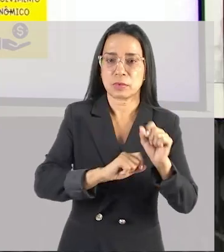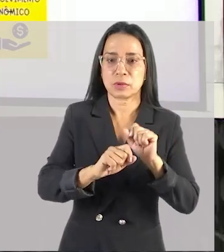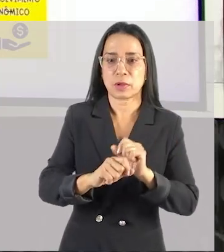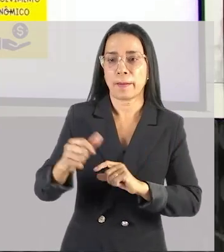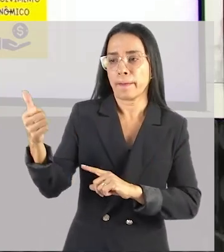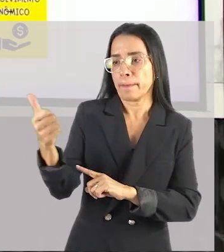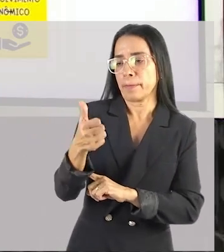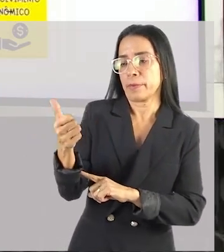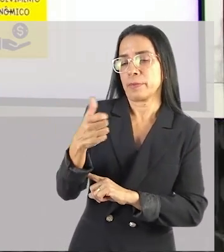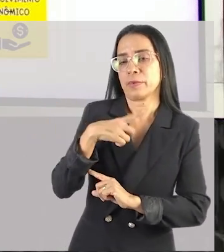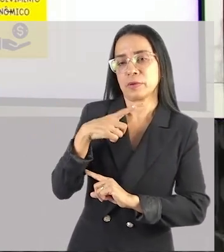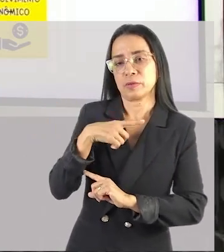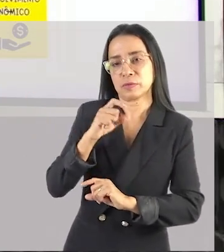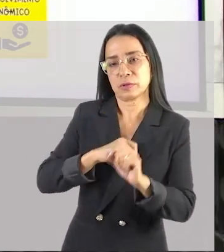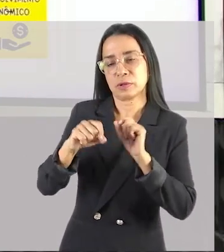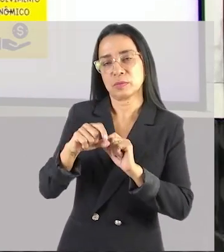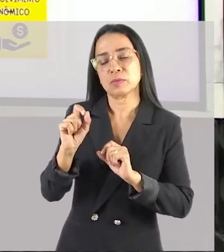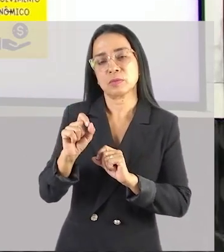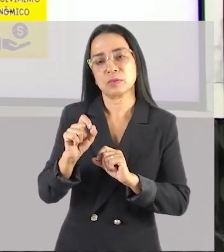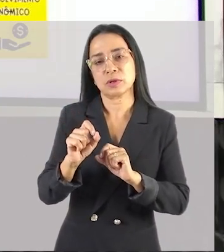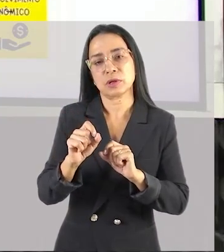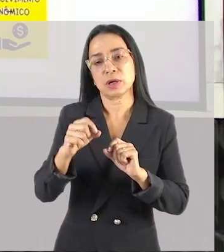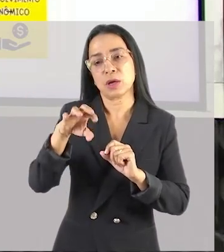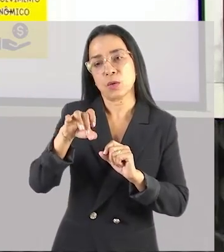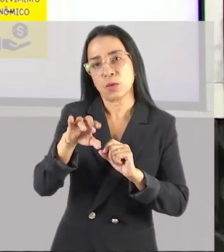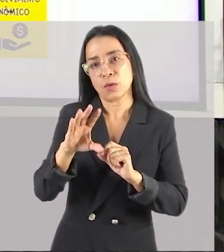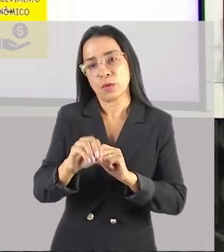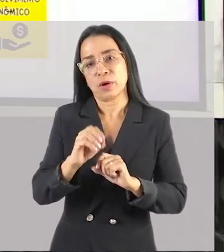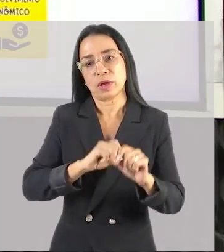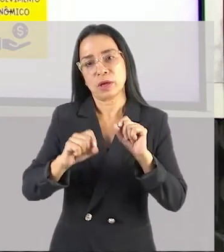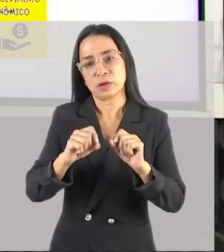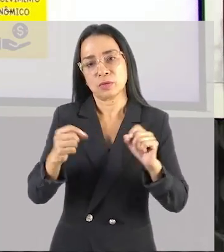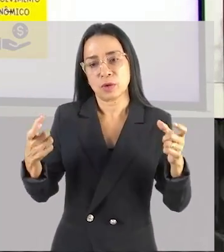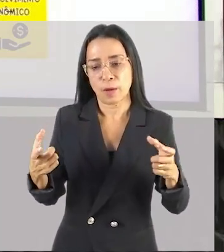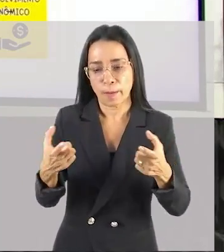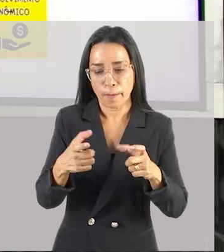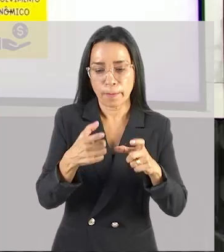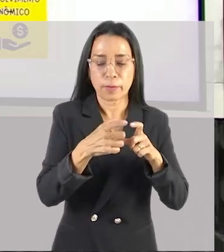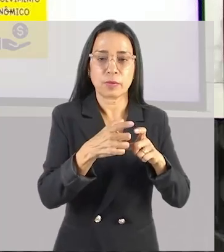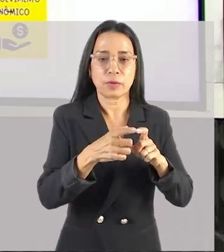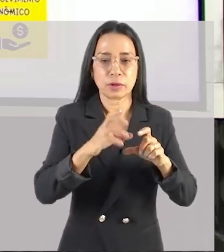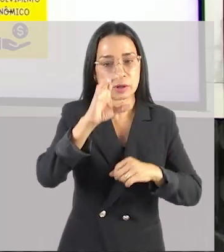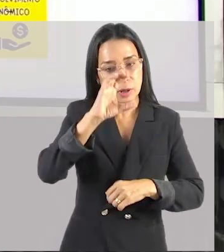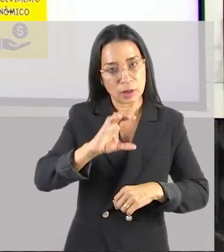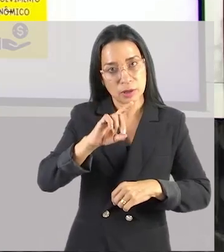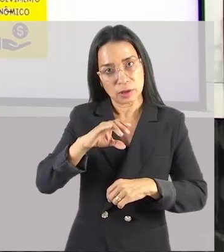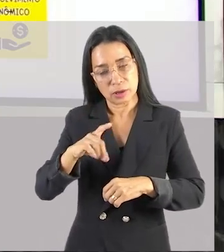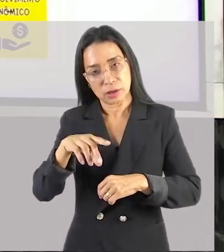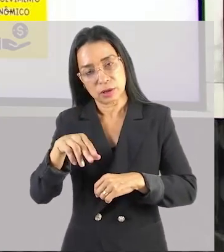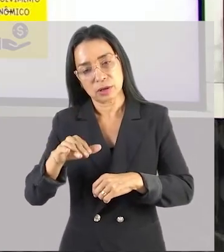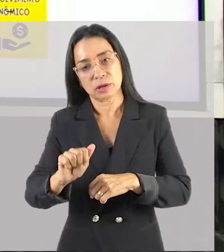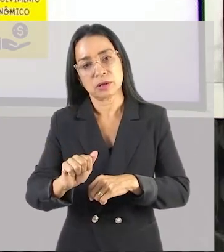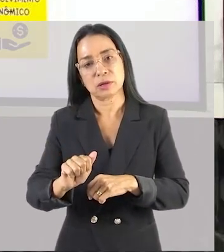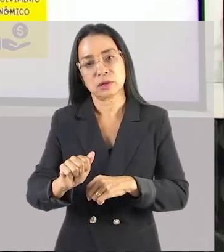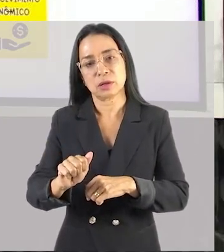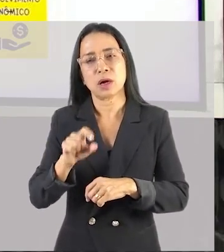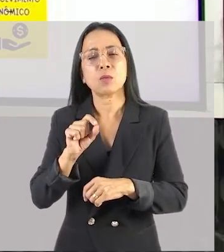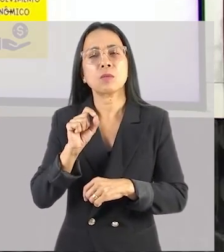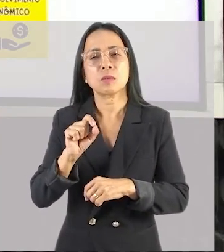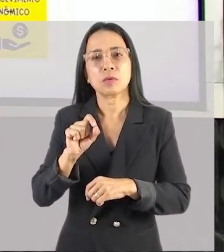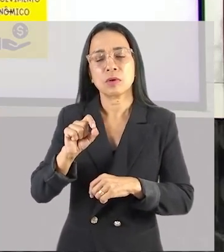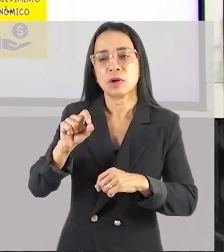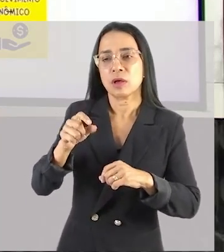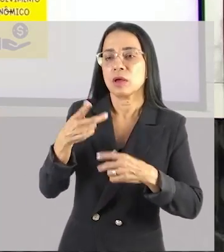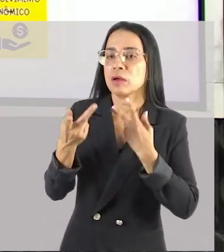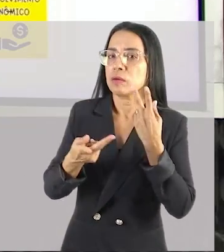que é de minorias e cidadania. Um dos eixos mais cobrados e que mais aparece. É o eixo que fala sobre